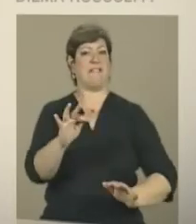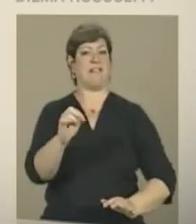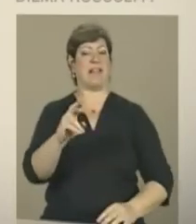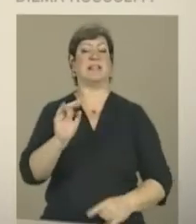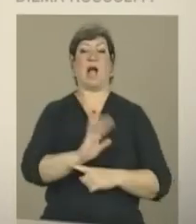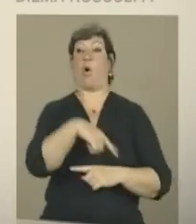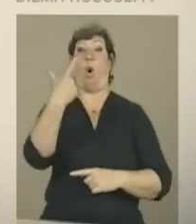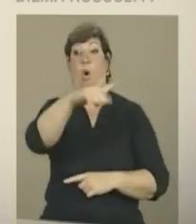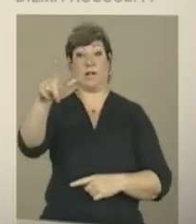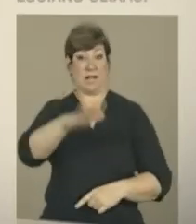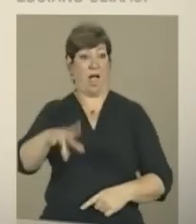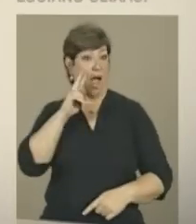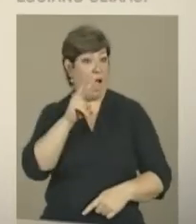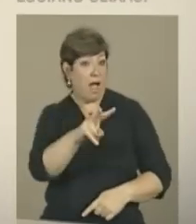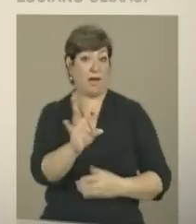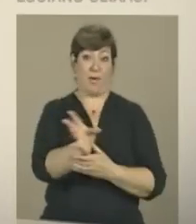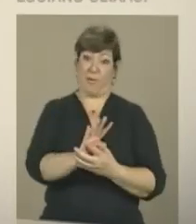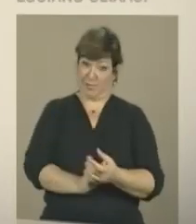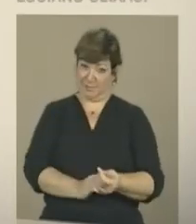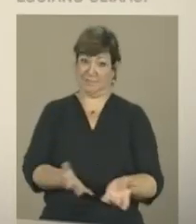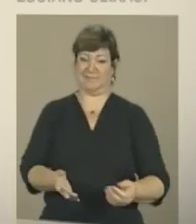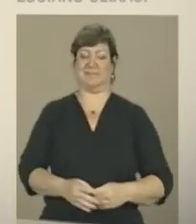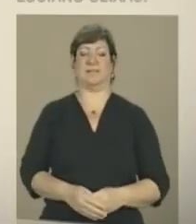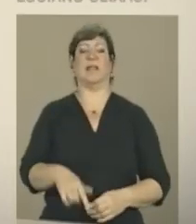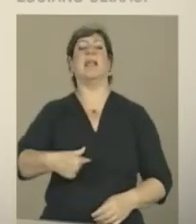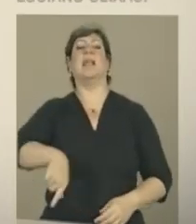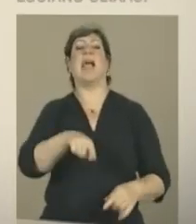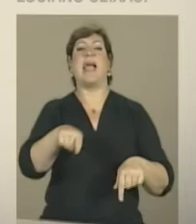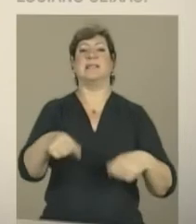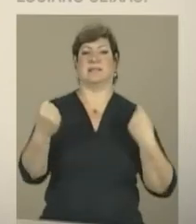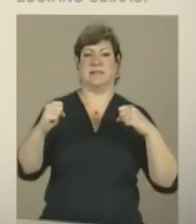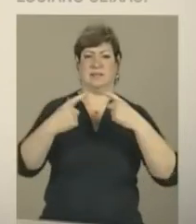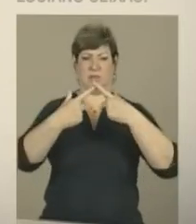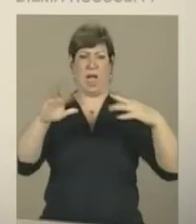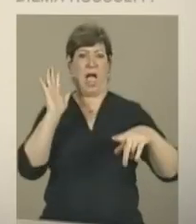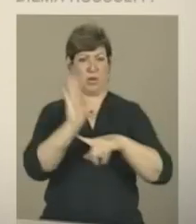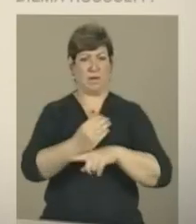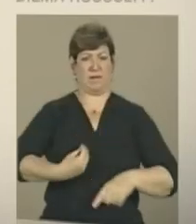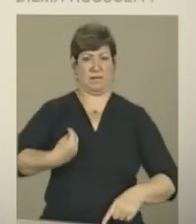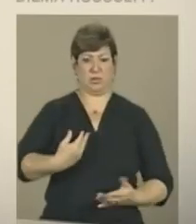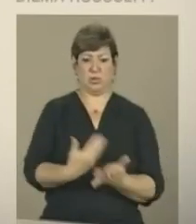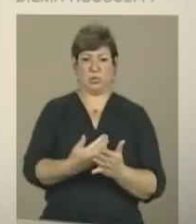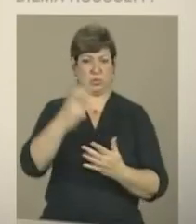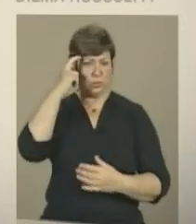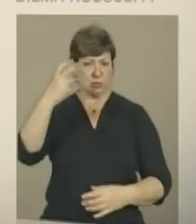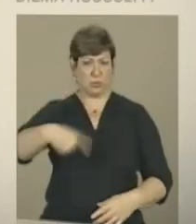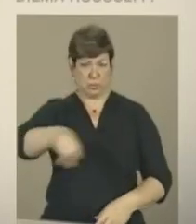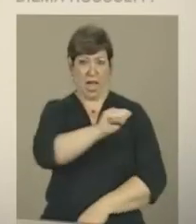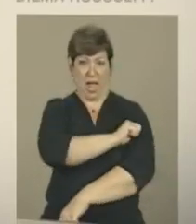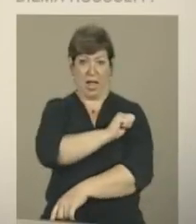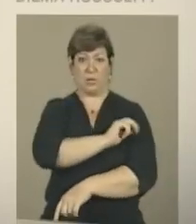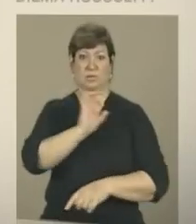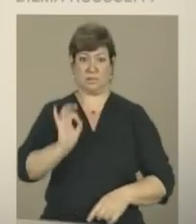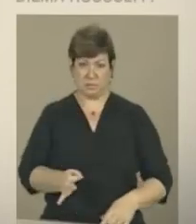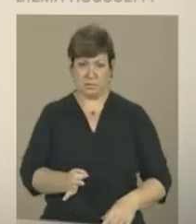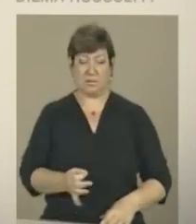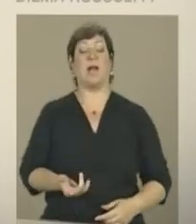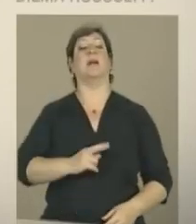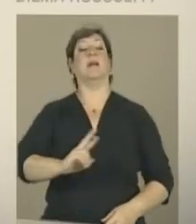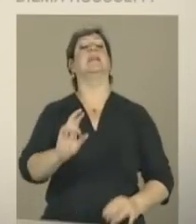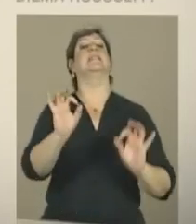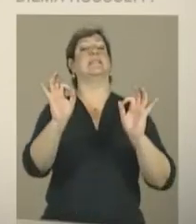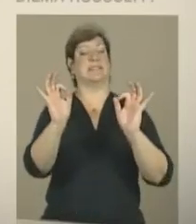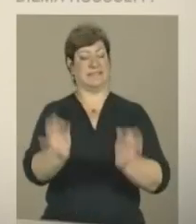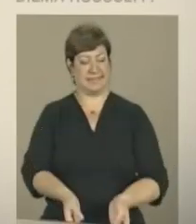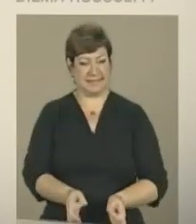incentivando outras crianças e Essas atividades estão melhorando o desempenho dos alunos Luciano Esse é o efeito mais